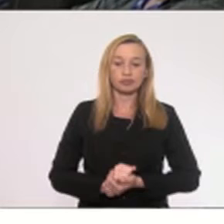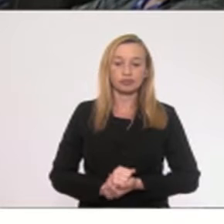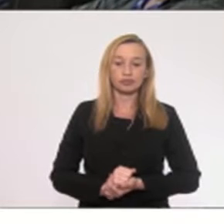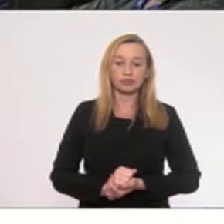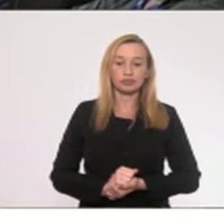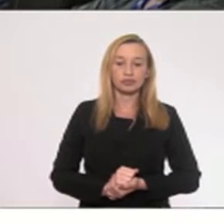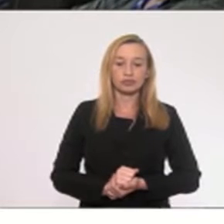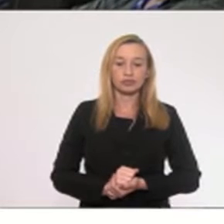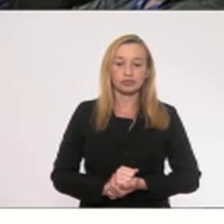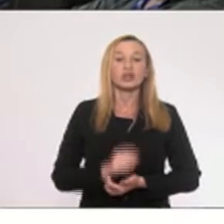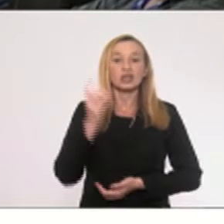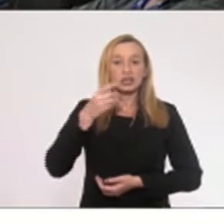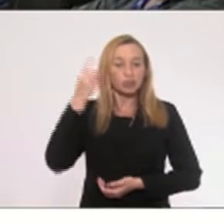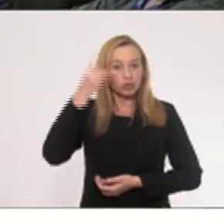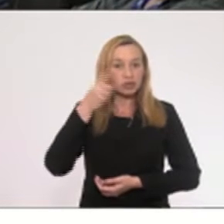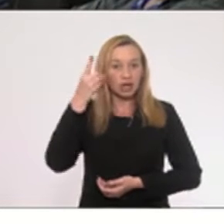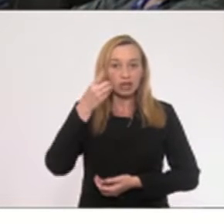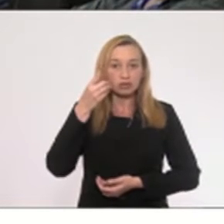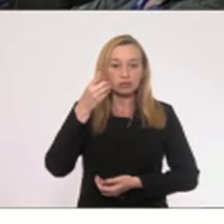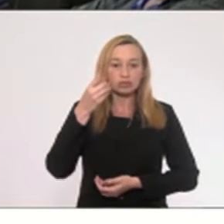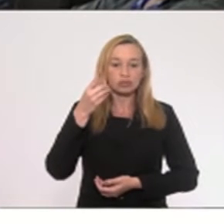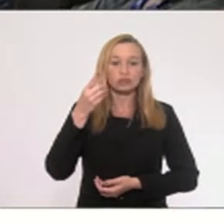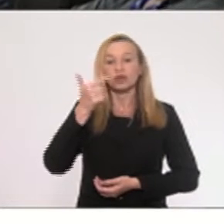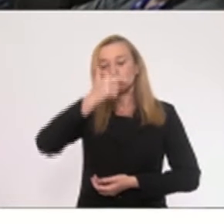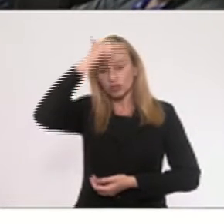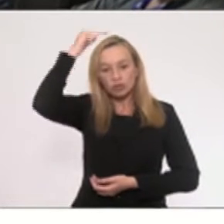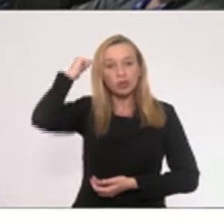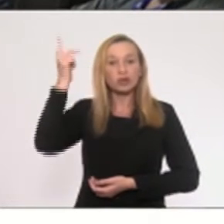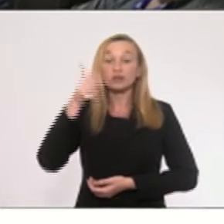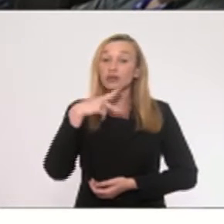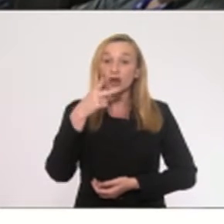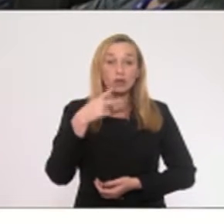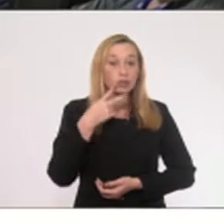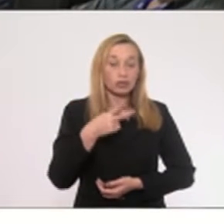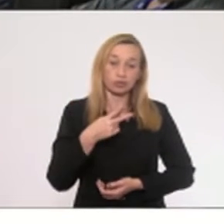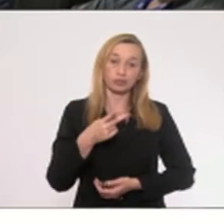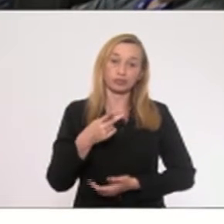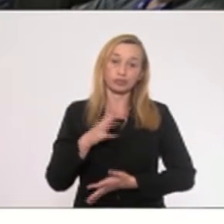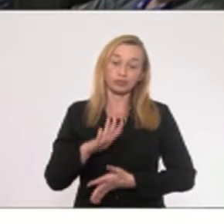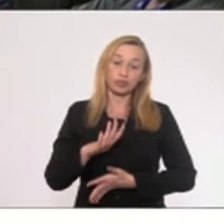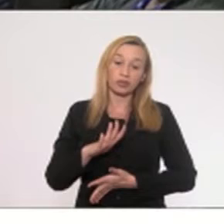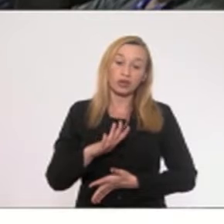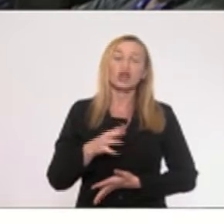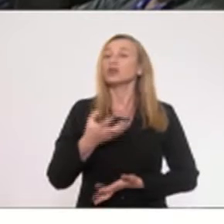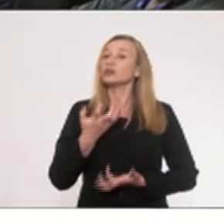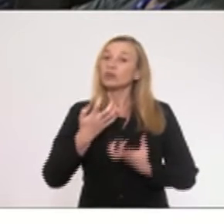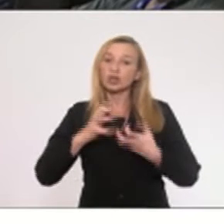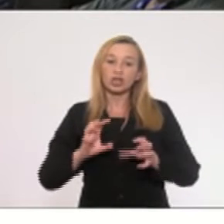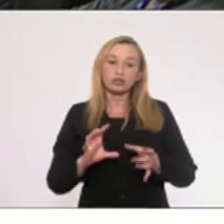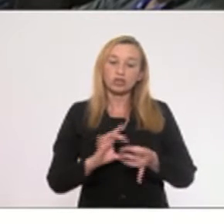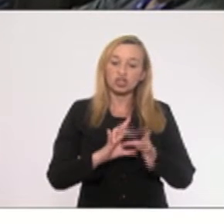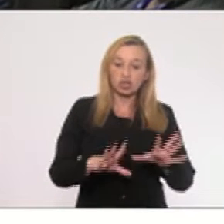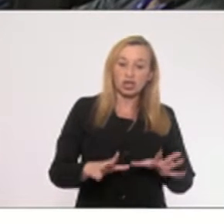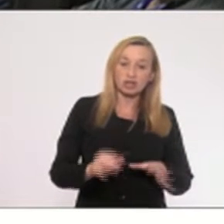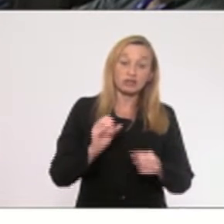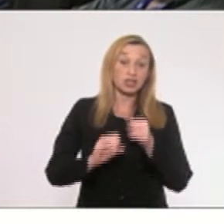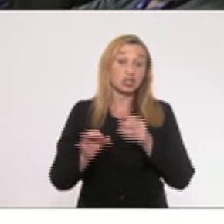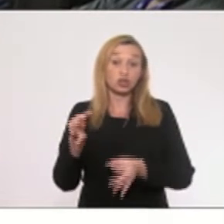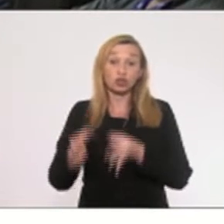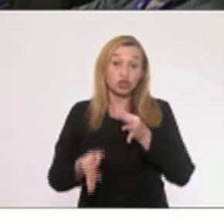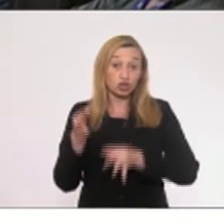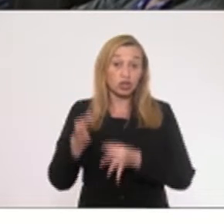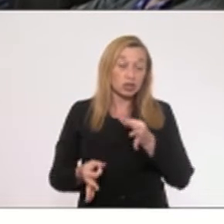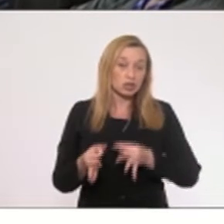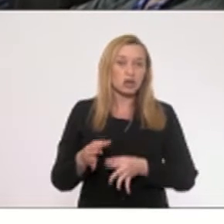as palavras da minha boca. E aí eu não quero deixar de fazer justiça, como um conhecedor um pouco